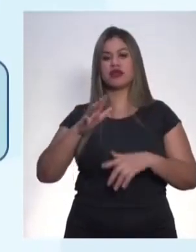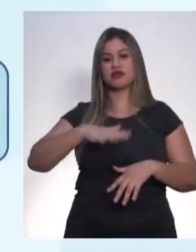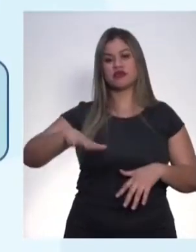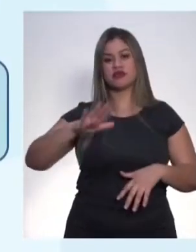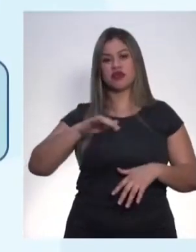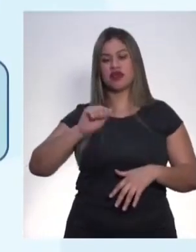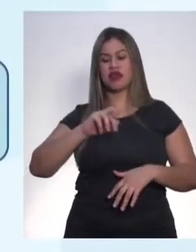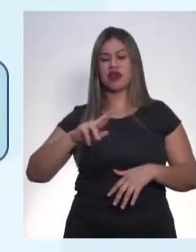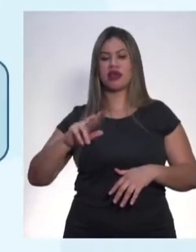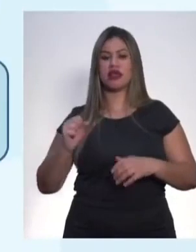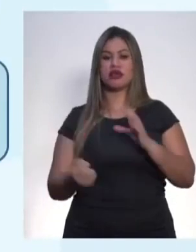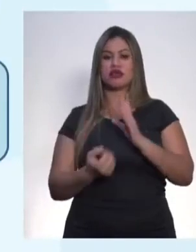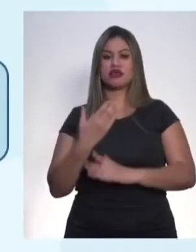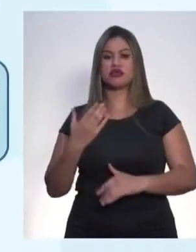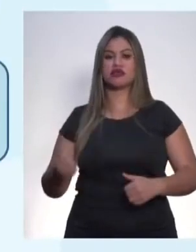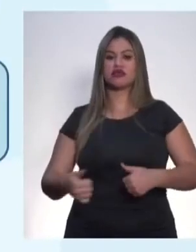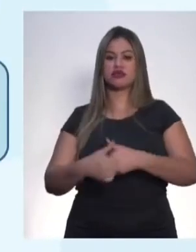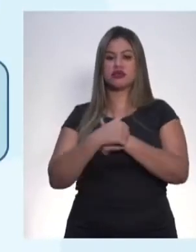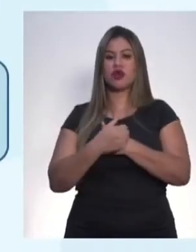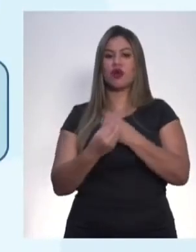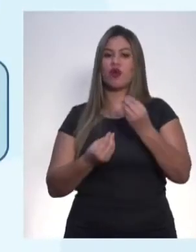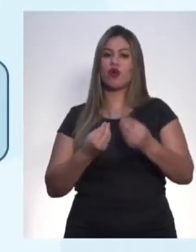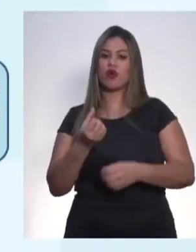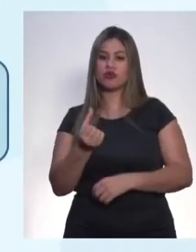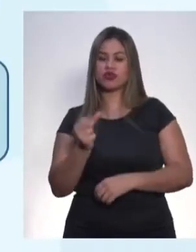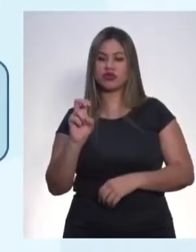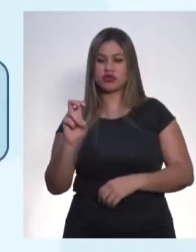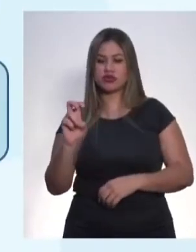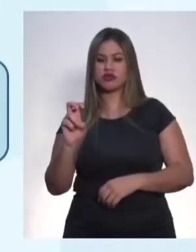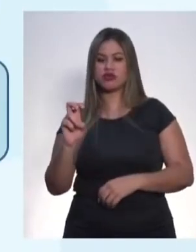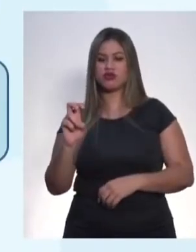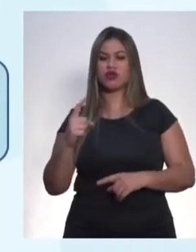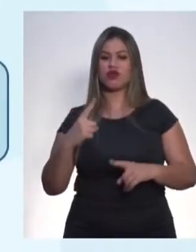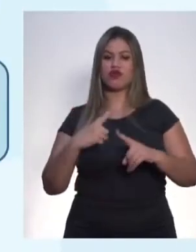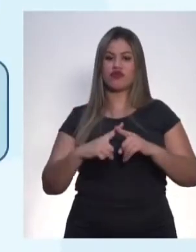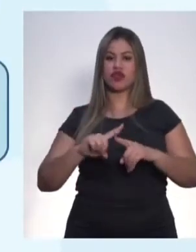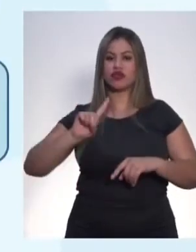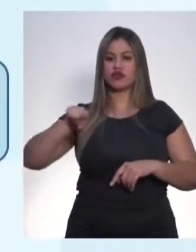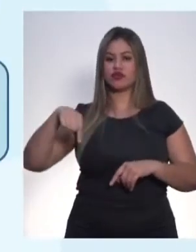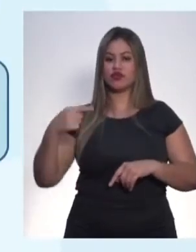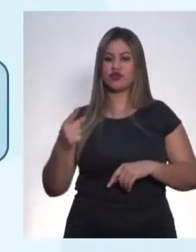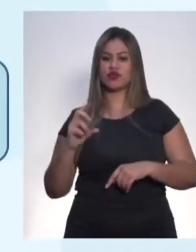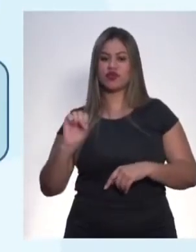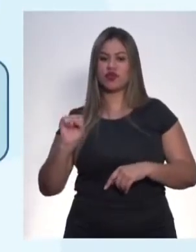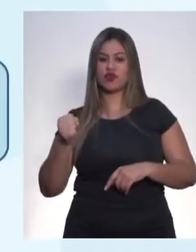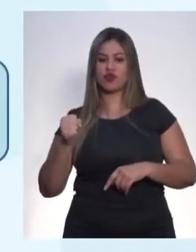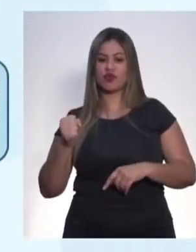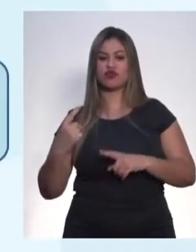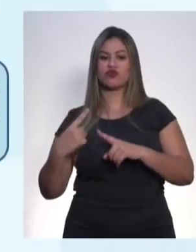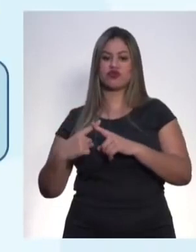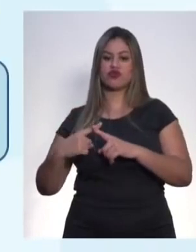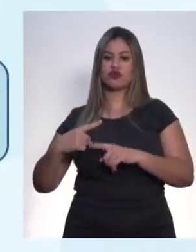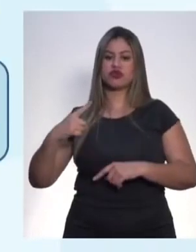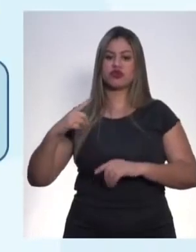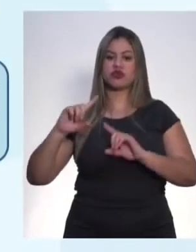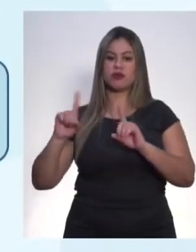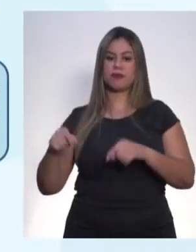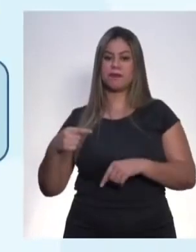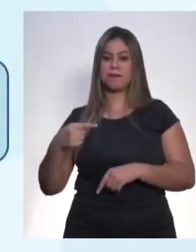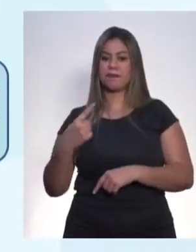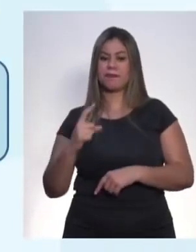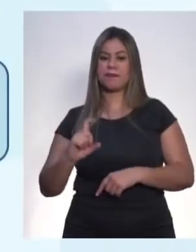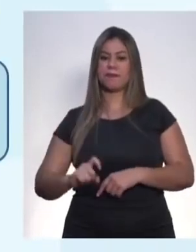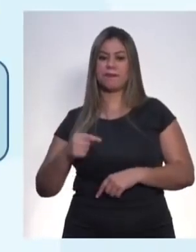equação. Como? 65, que é um dos lados, vezes o outro lado, que é 8, que multiplica, entre